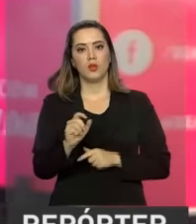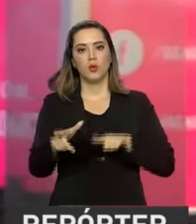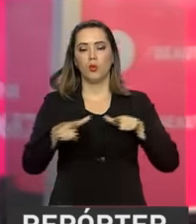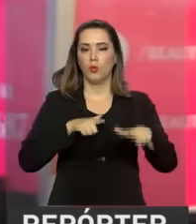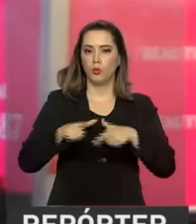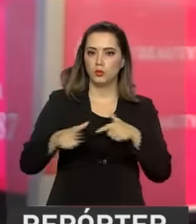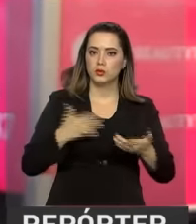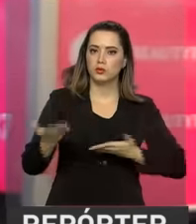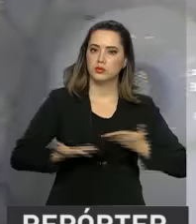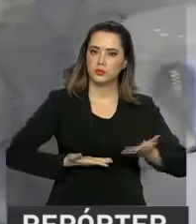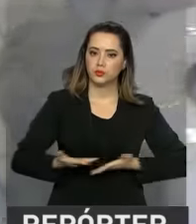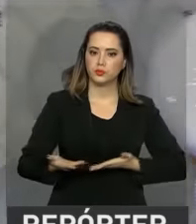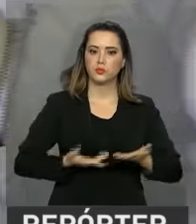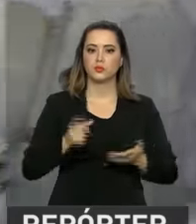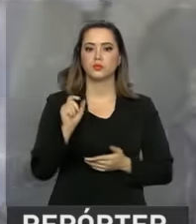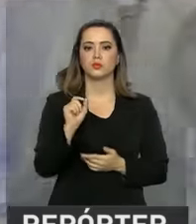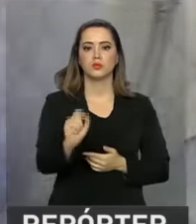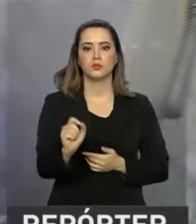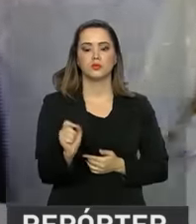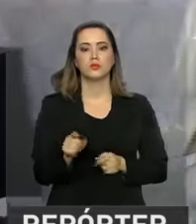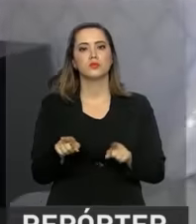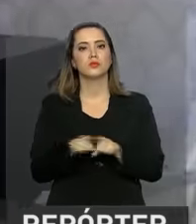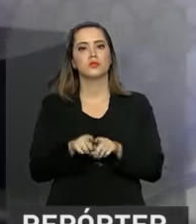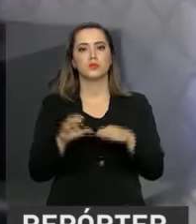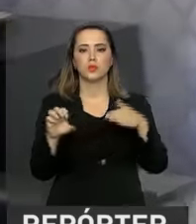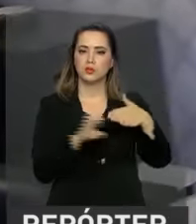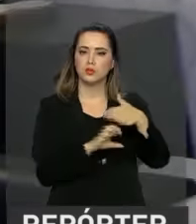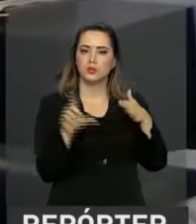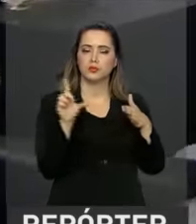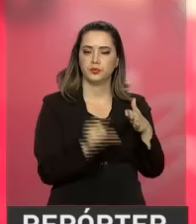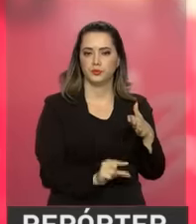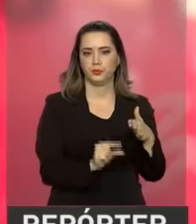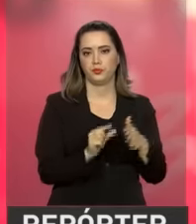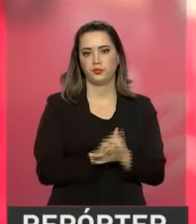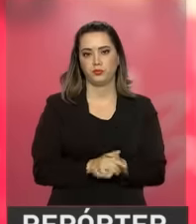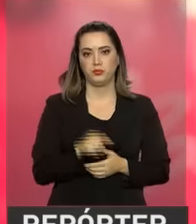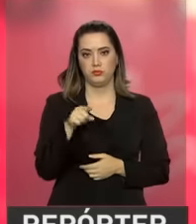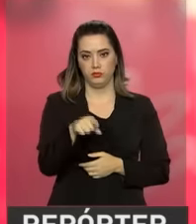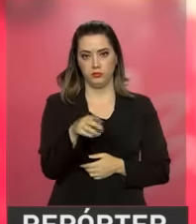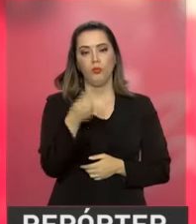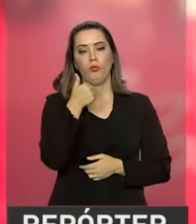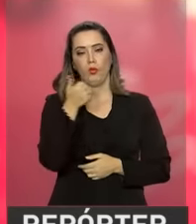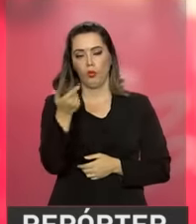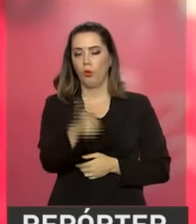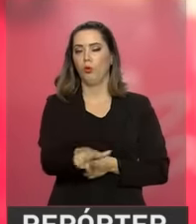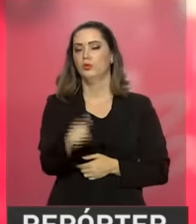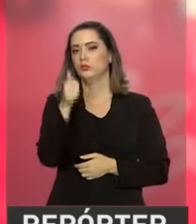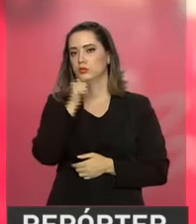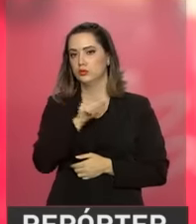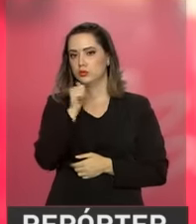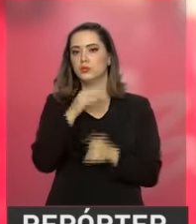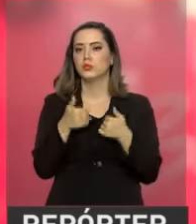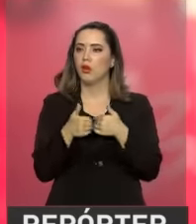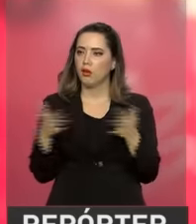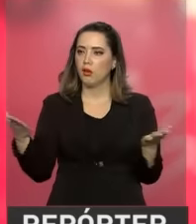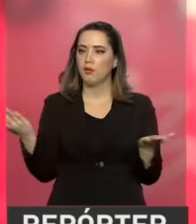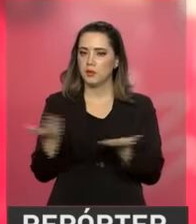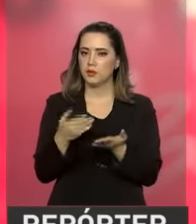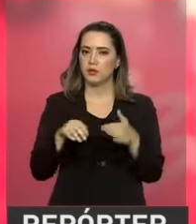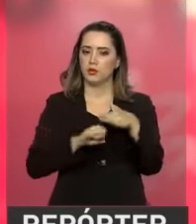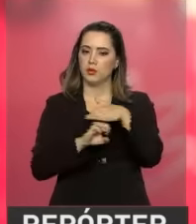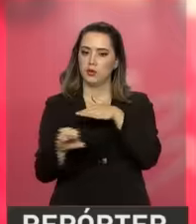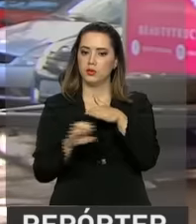principais responsáveis pela contratação de mulheres nas micro e pequenas empresas. Daiana acabou de abrir uma delas e no